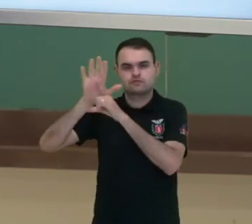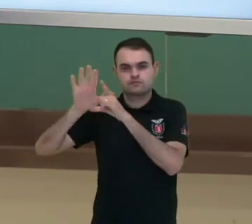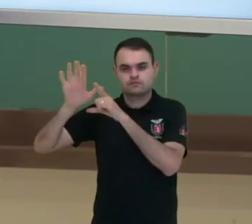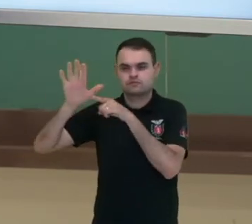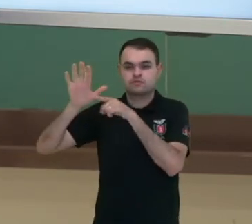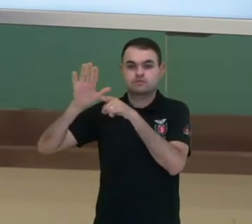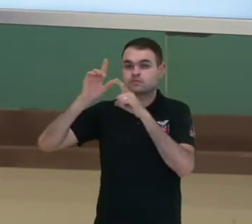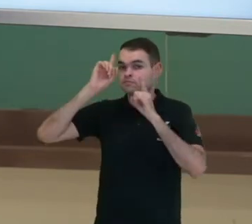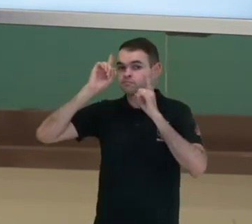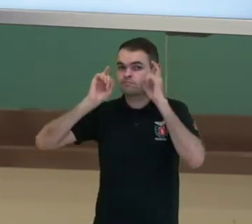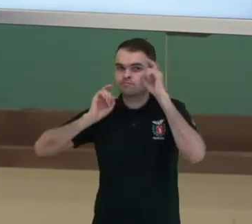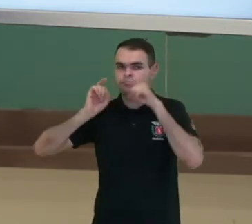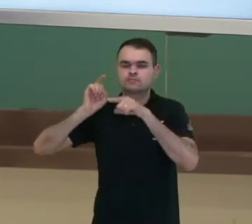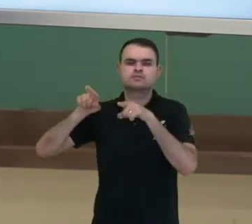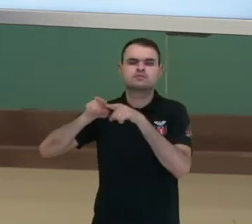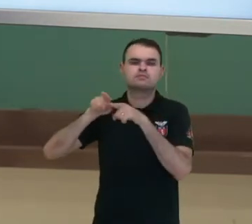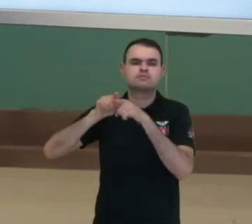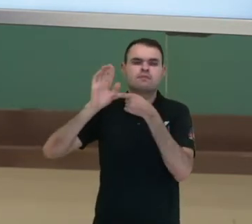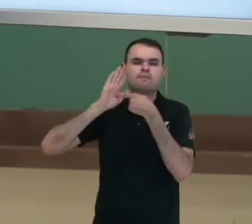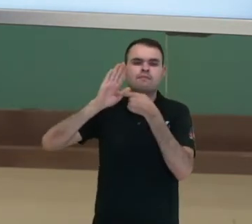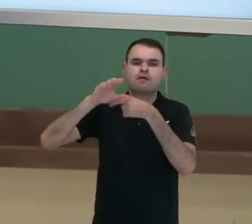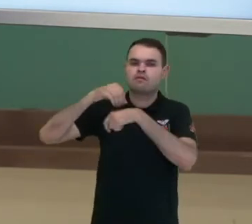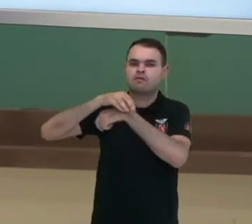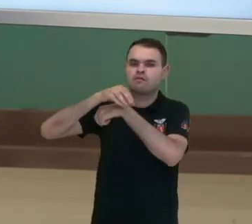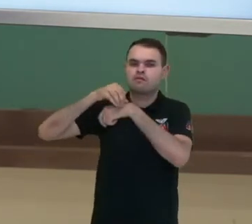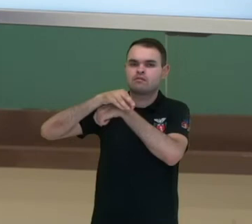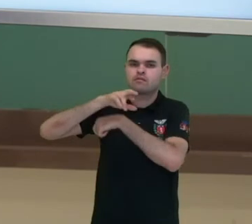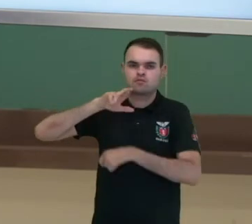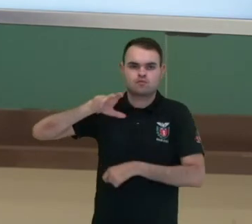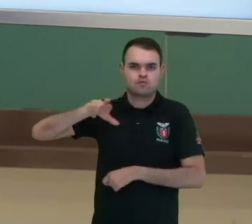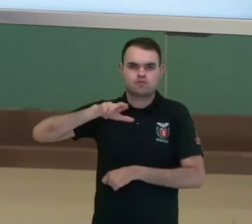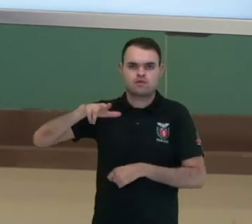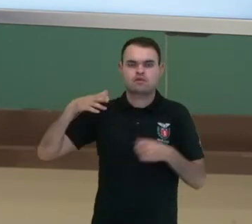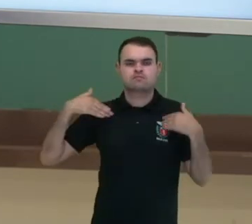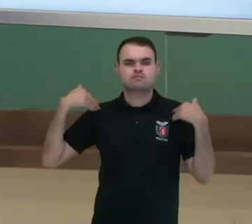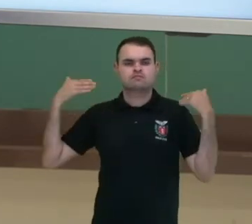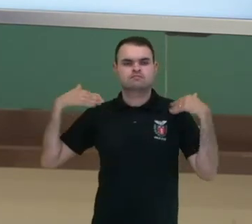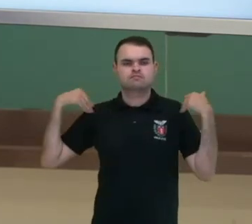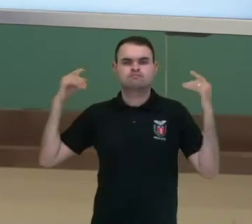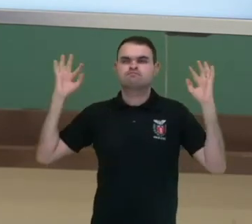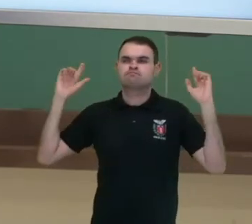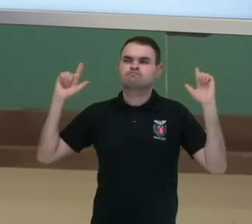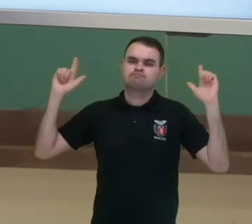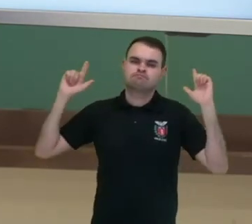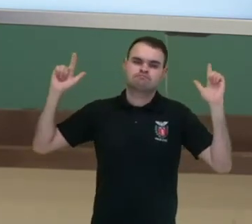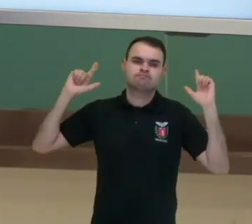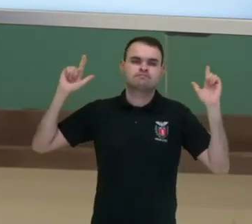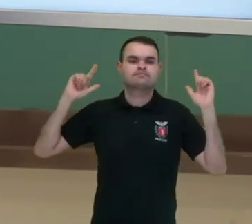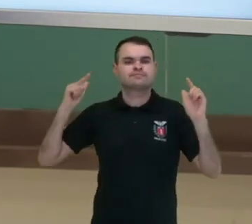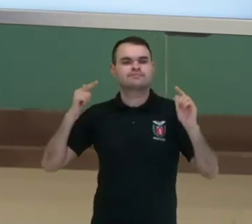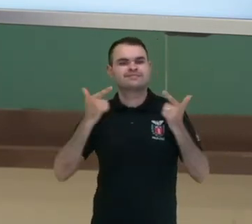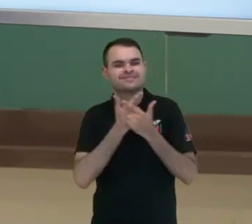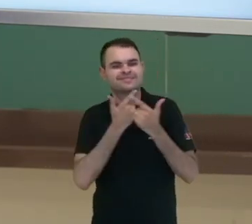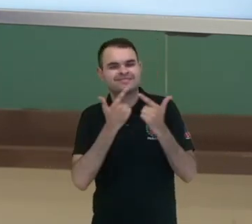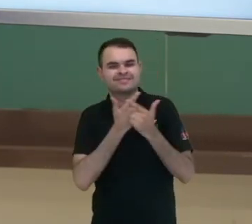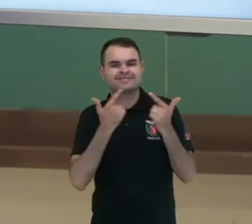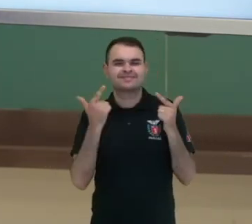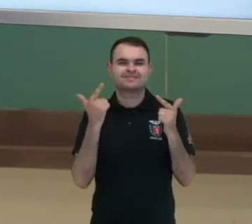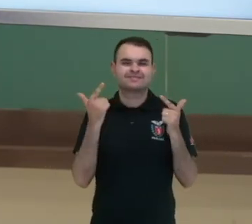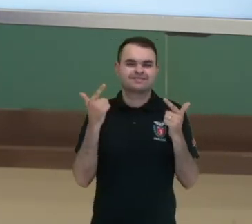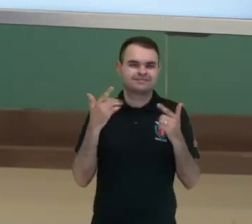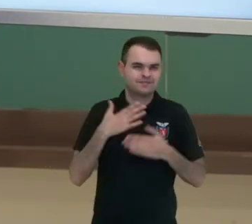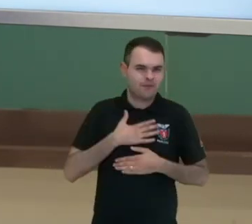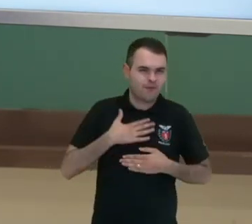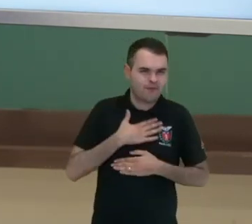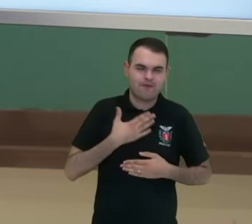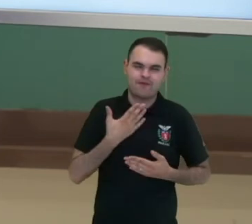expressões faciais delas também nos indicam que não se trata de um passeio turístico, elas não estão ali, né, num momento de